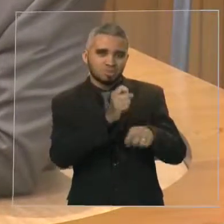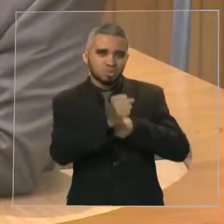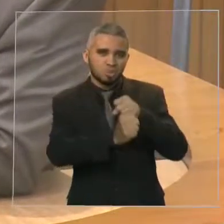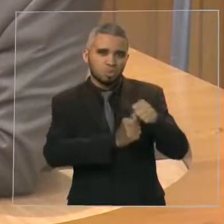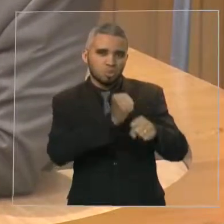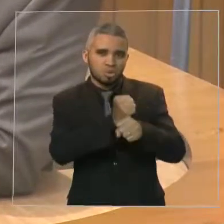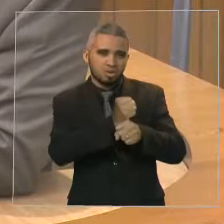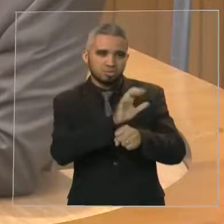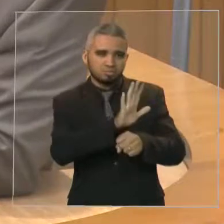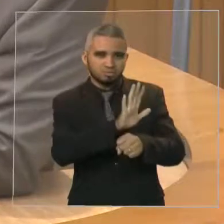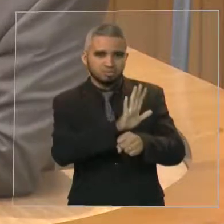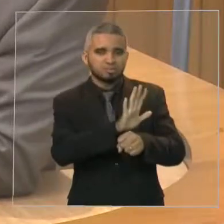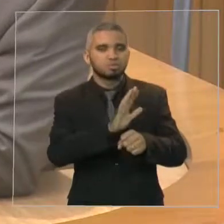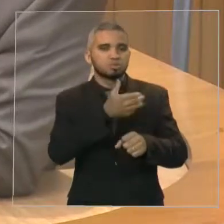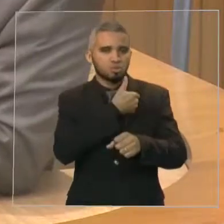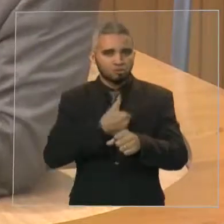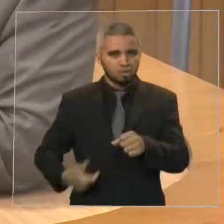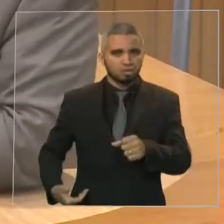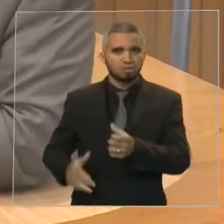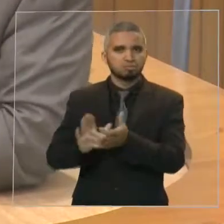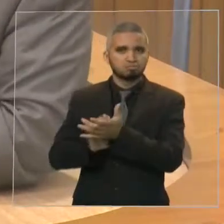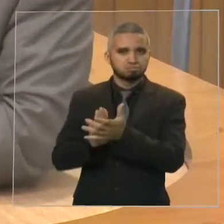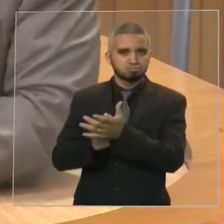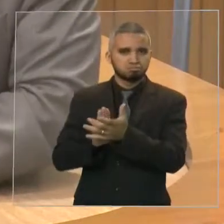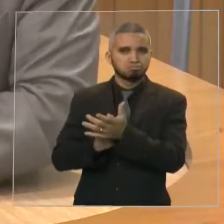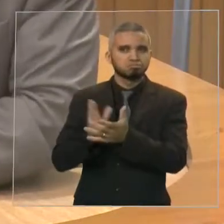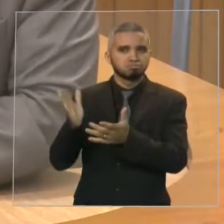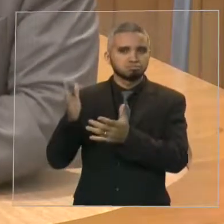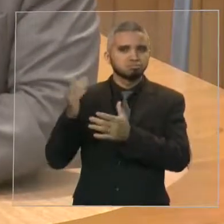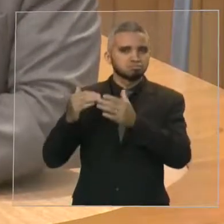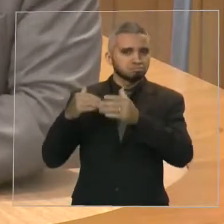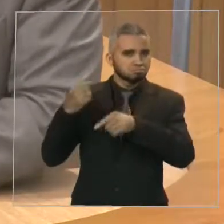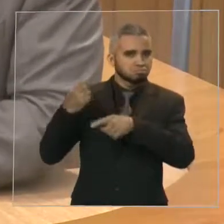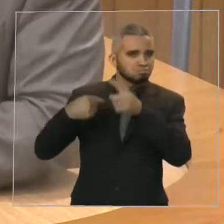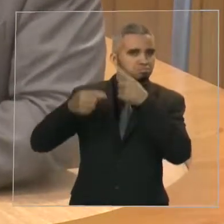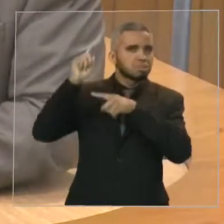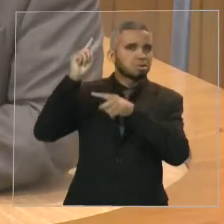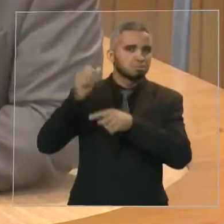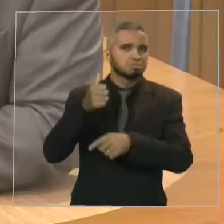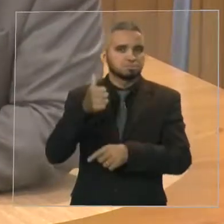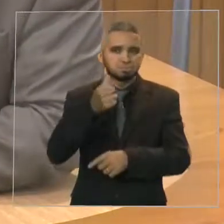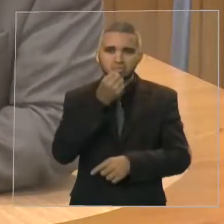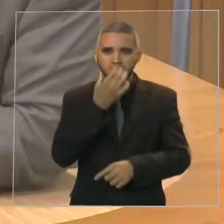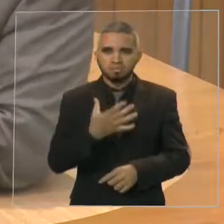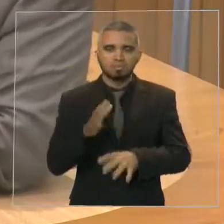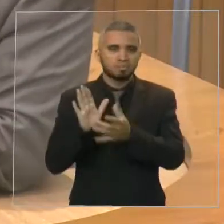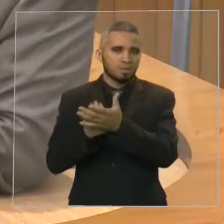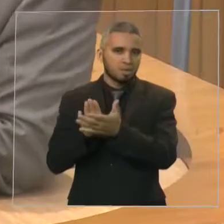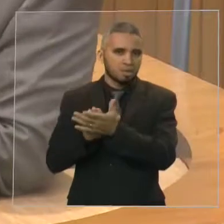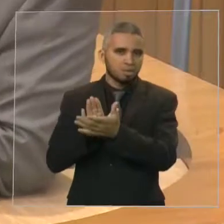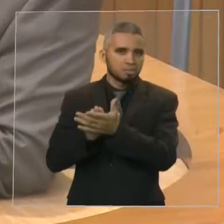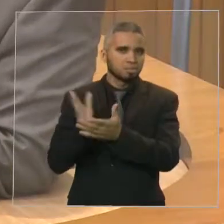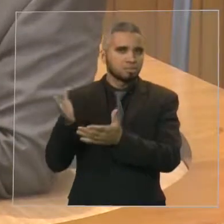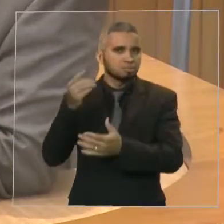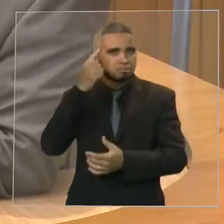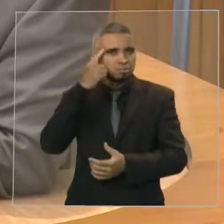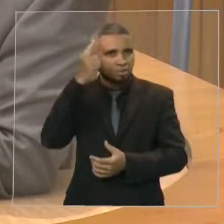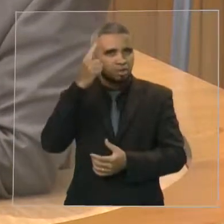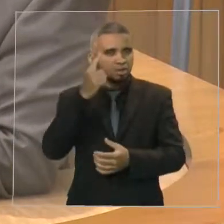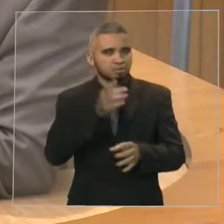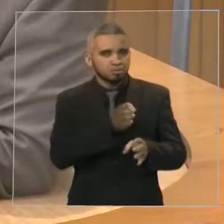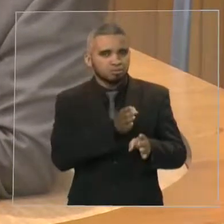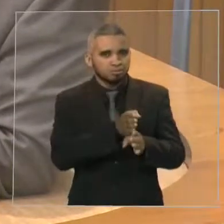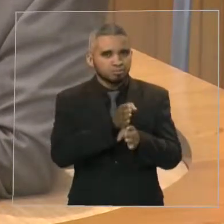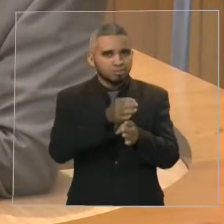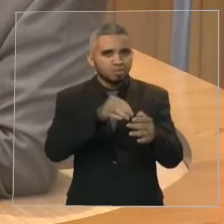do governo do estado. E o governador, nesse ponto, está de parabéns já por essa iniciativa. Mas o governo do